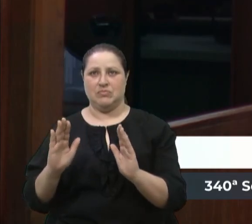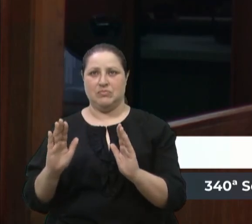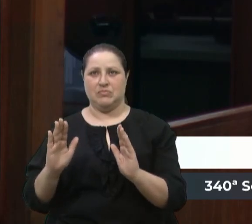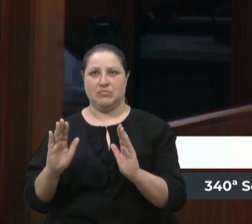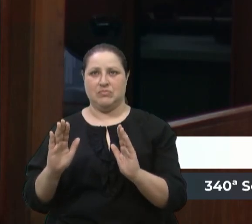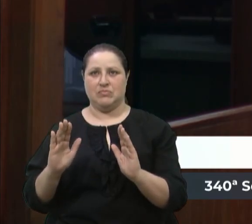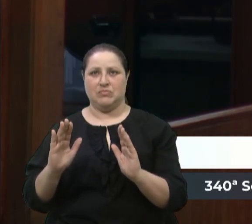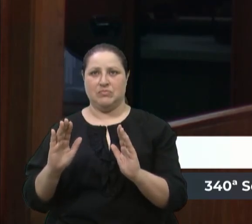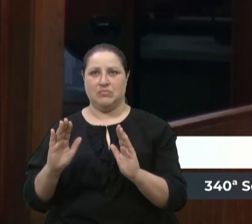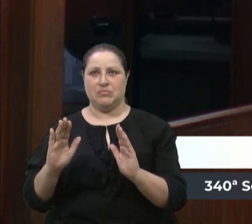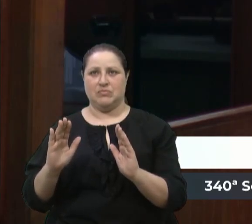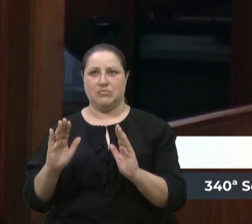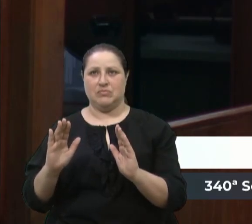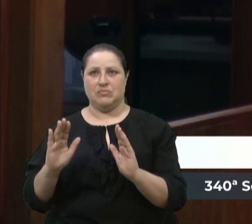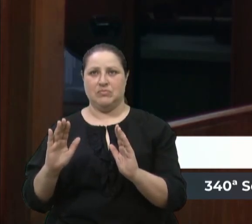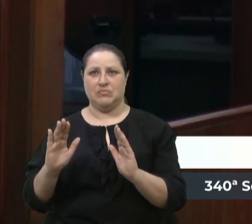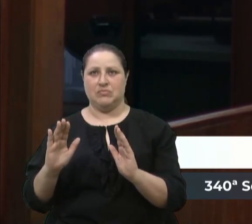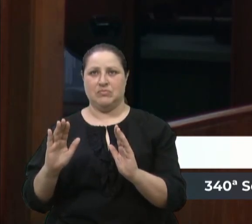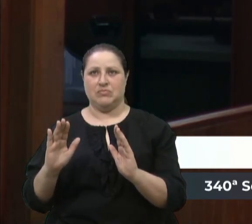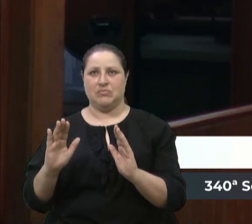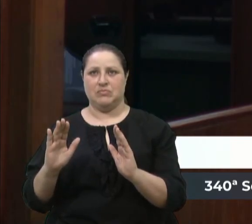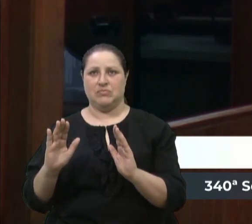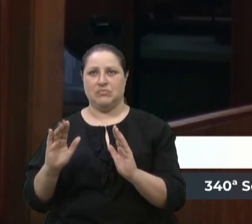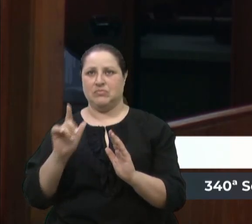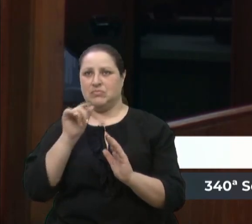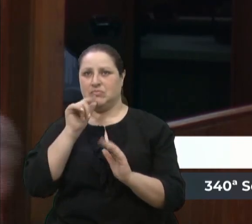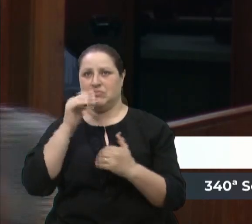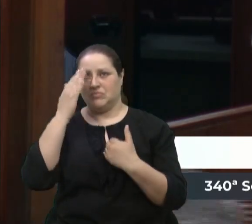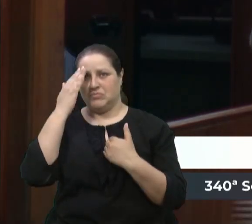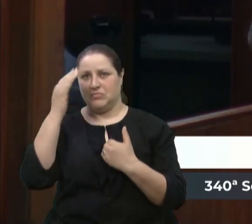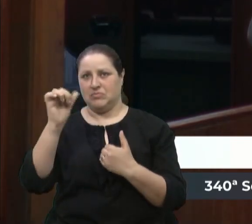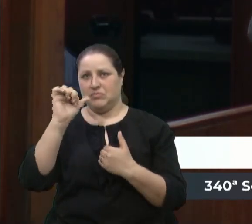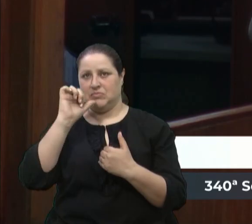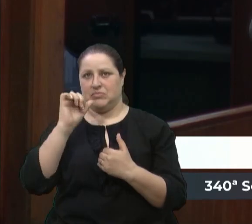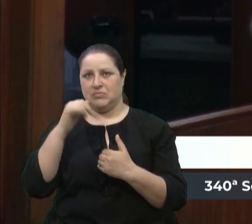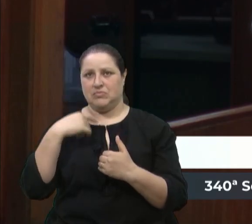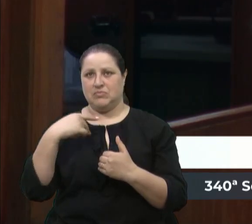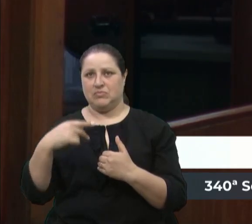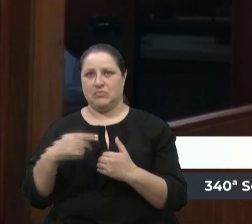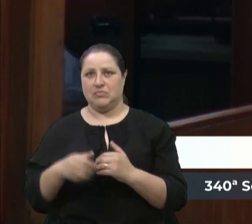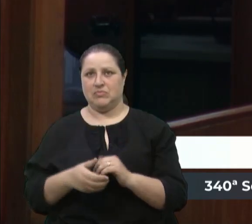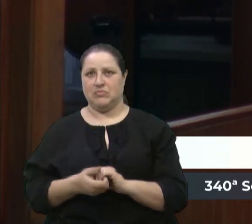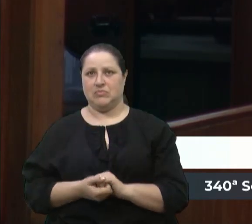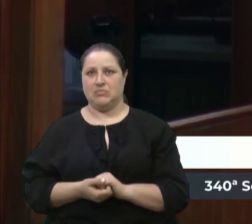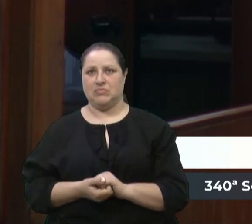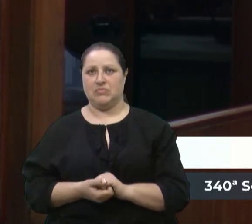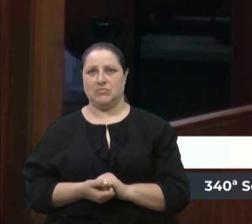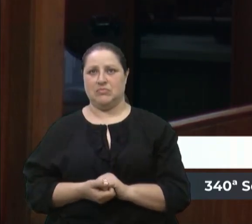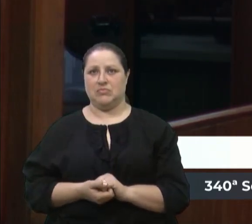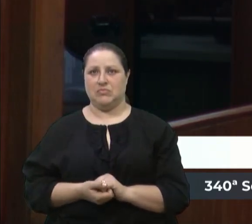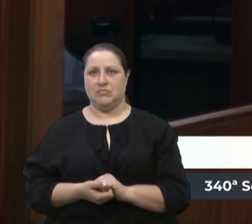Estação. Tomar uma água, muito obrigado, presidente.